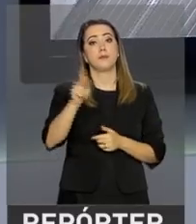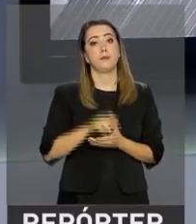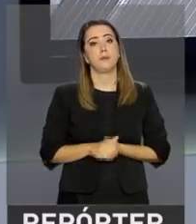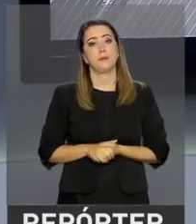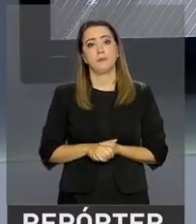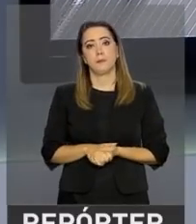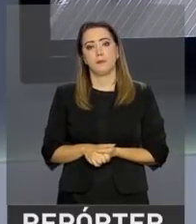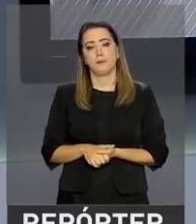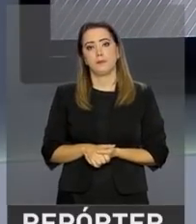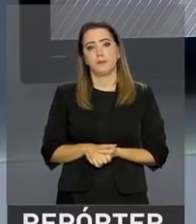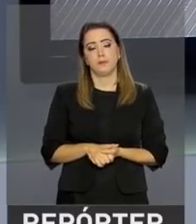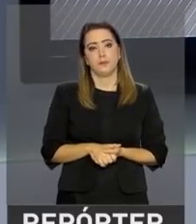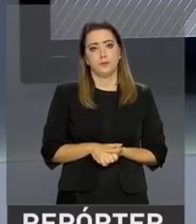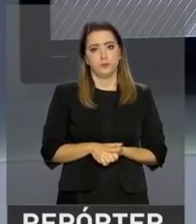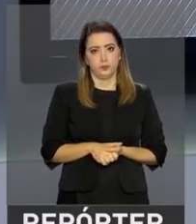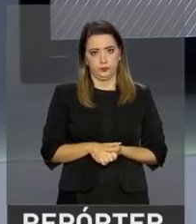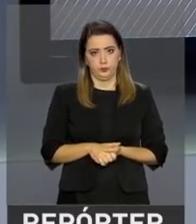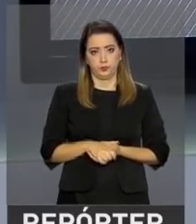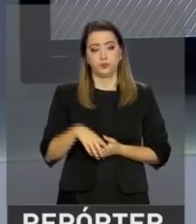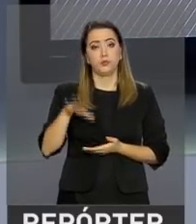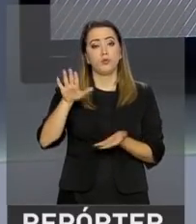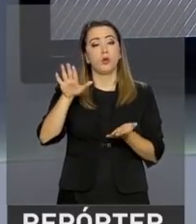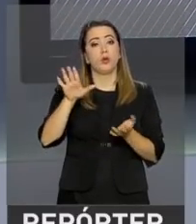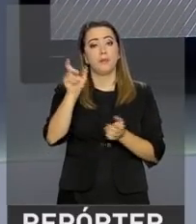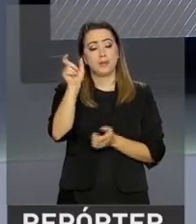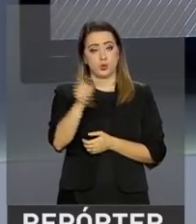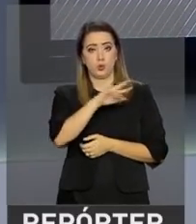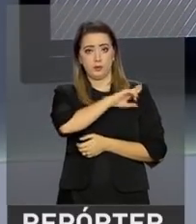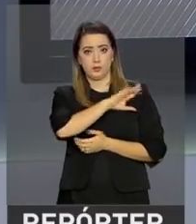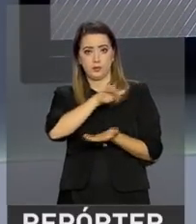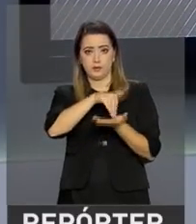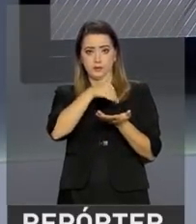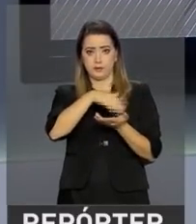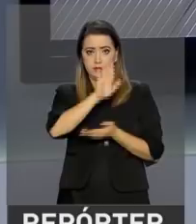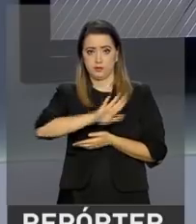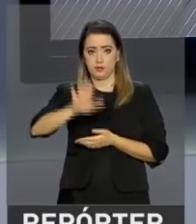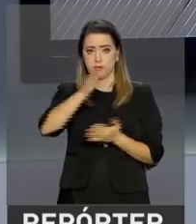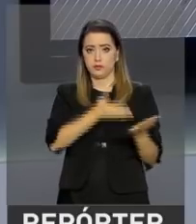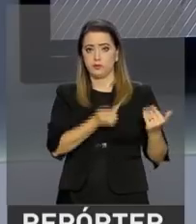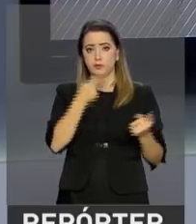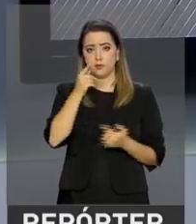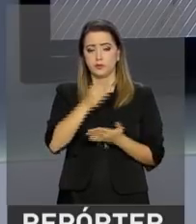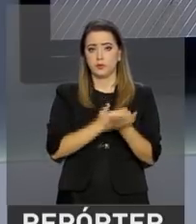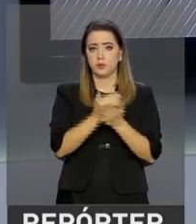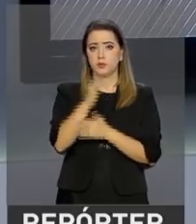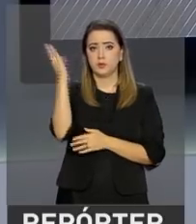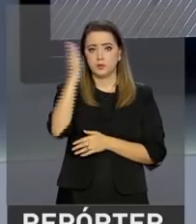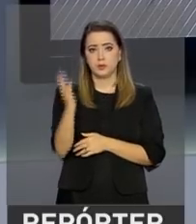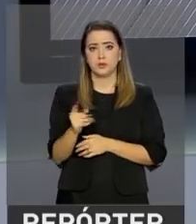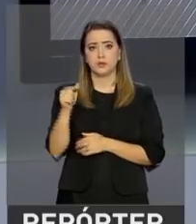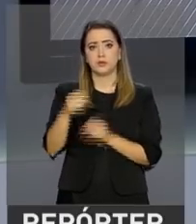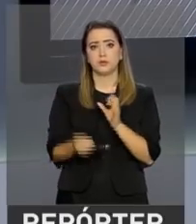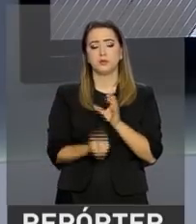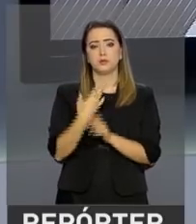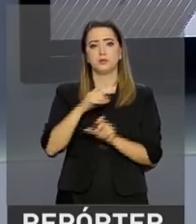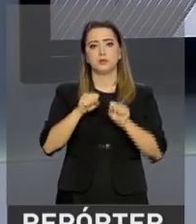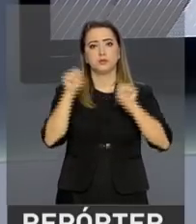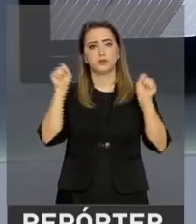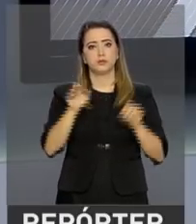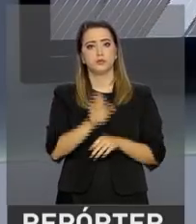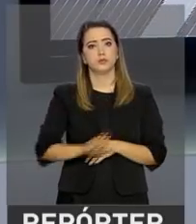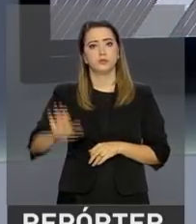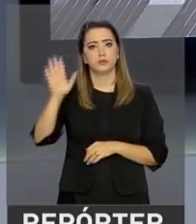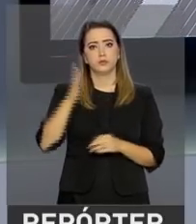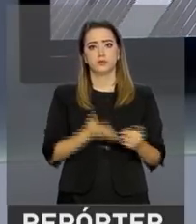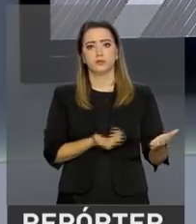o secretário nacional da juventude assis filho também comentou o pioneirismo brasileiro com a criação do sistema nacional